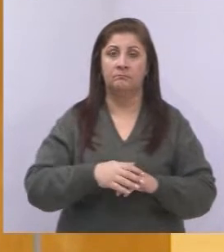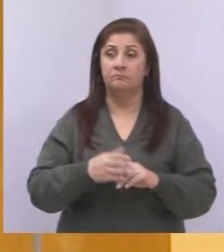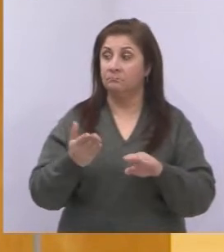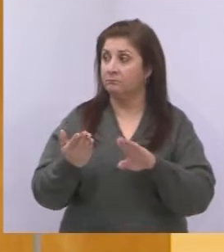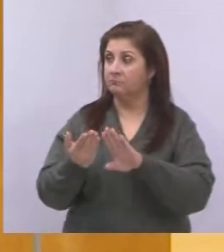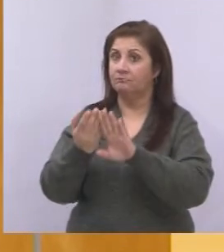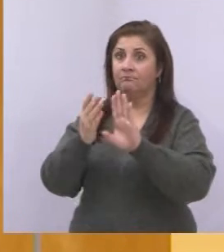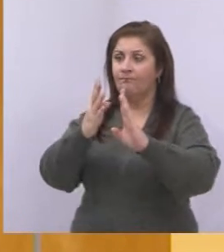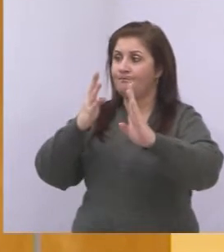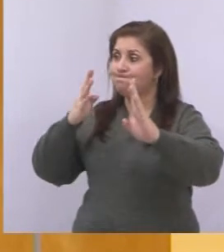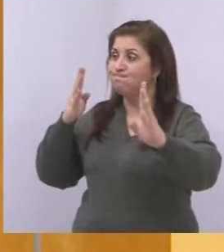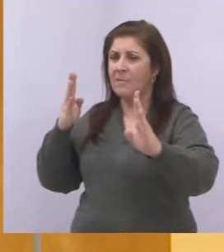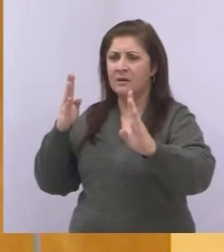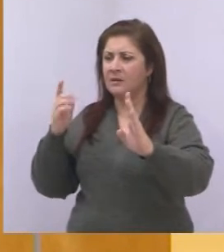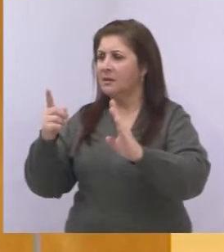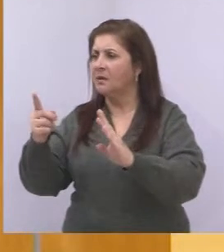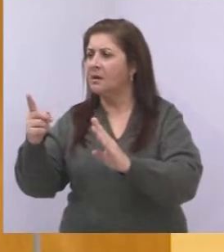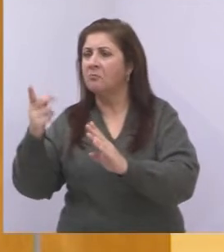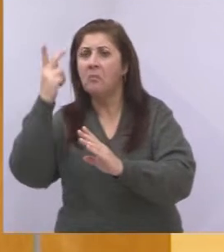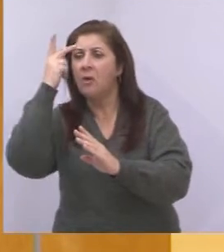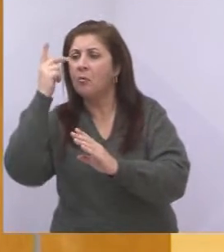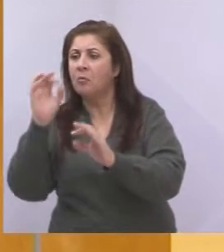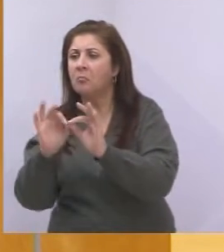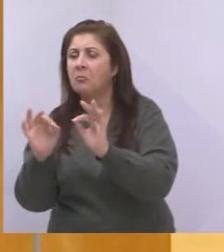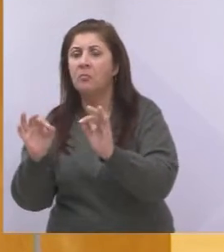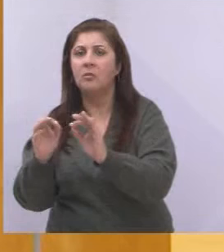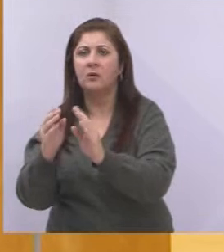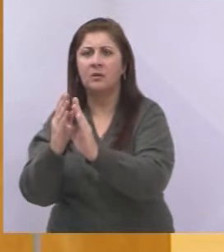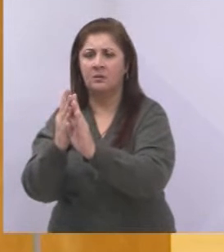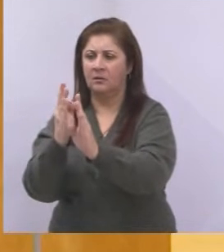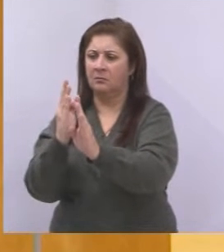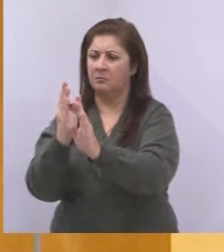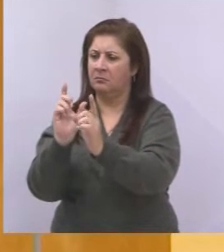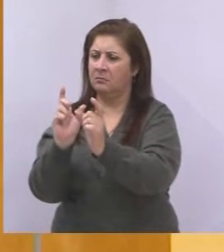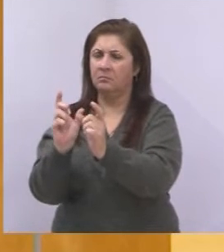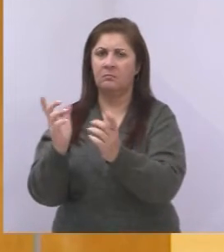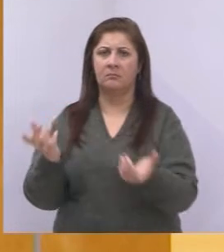à fila comum. Às vezes isso acontece.